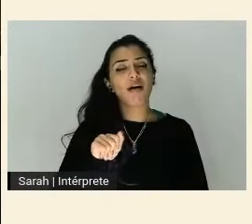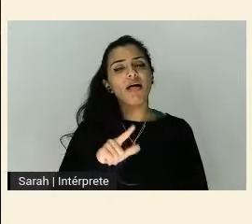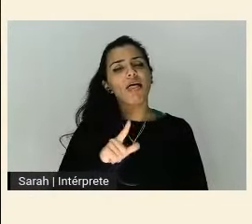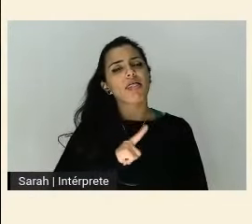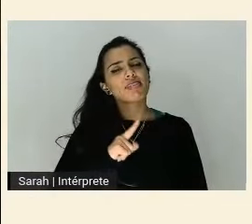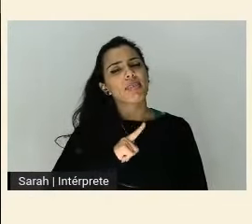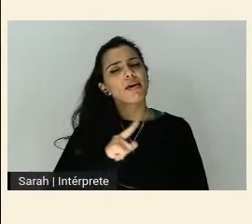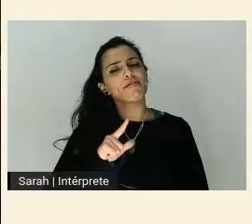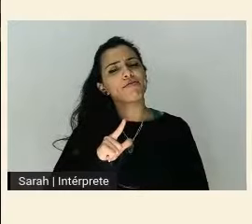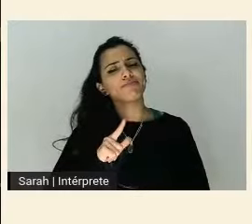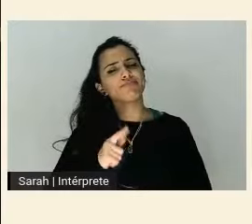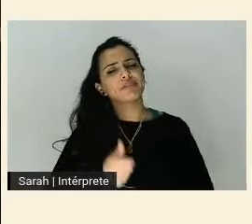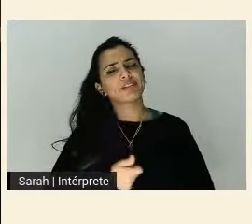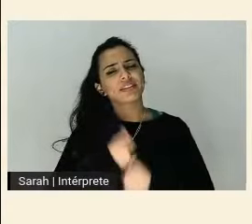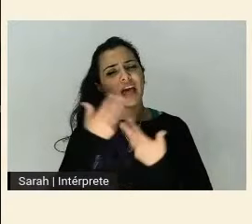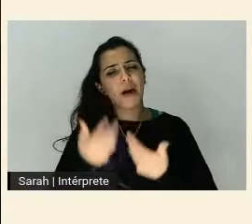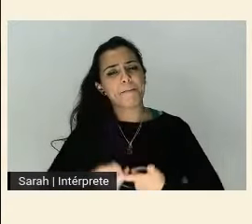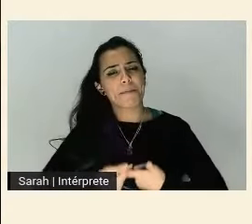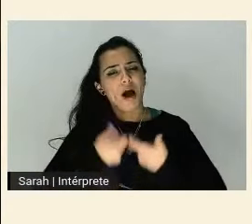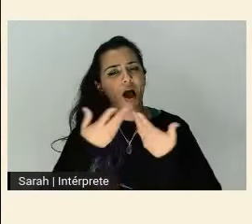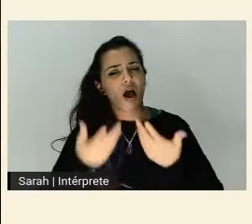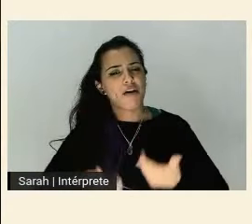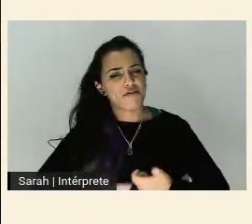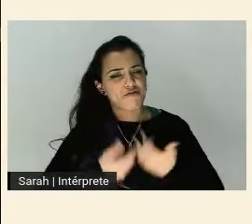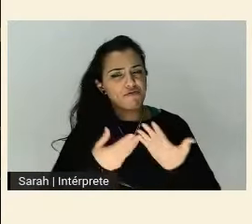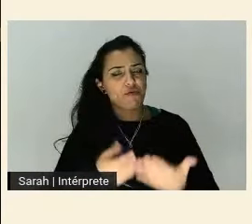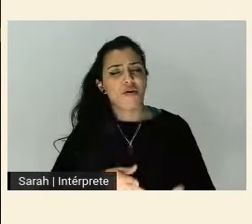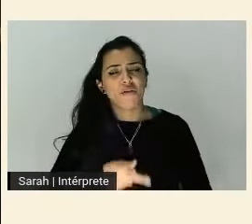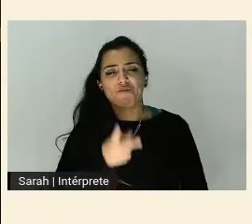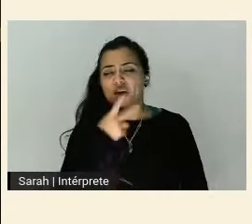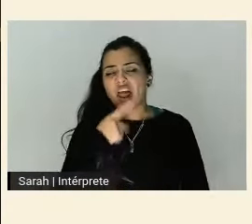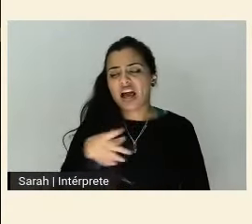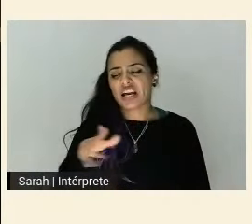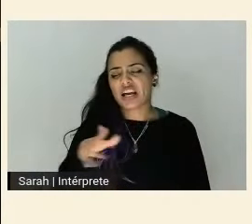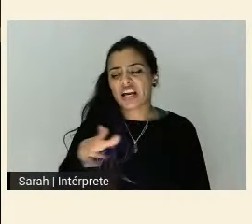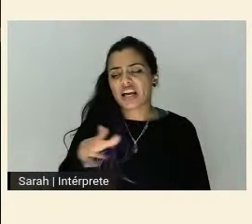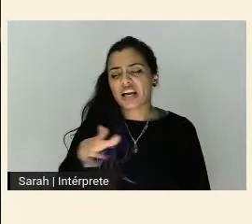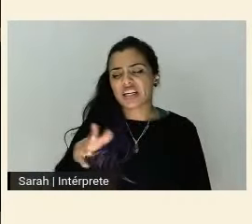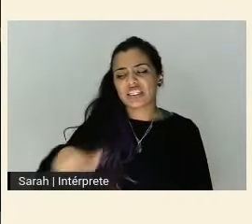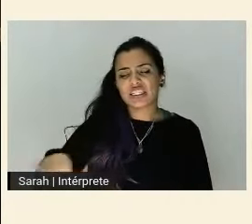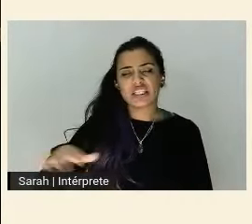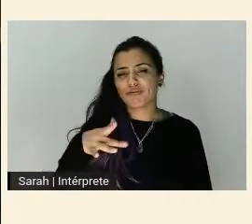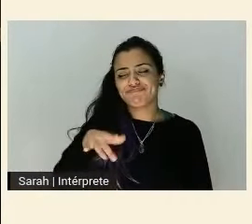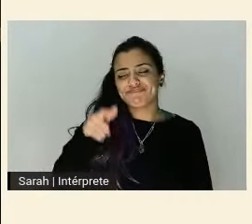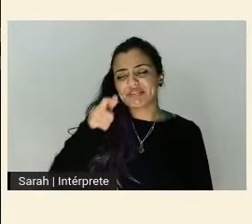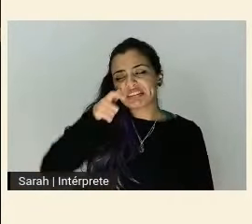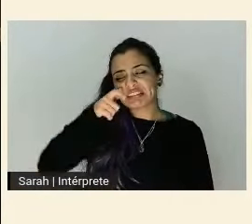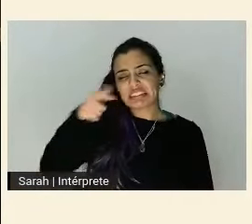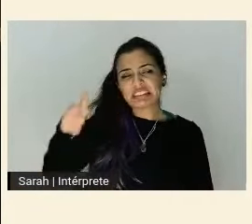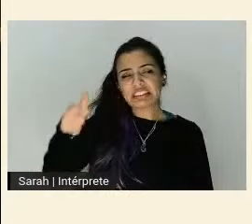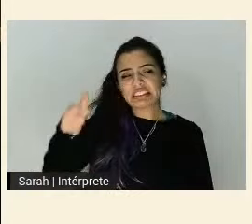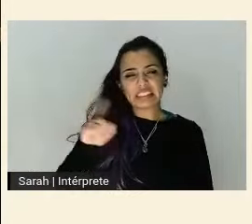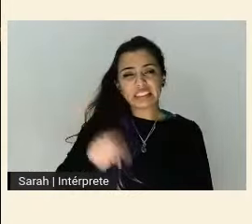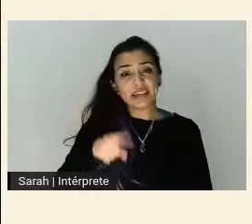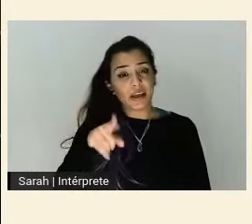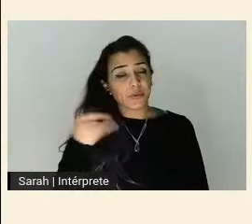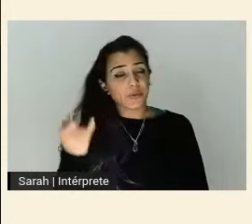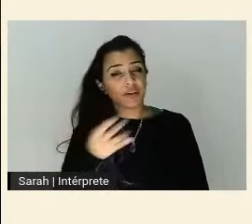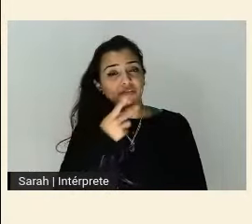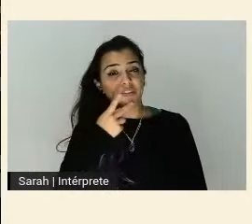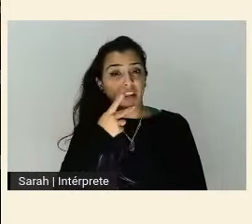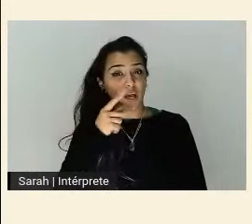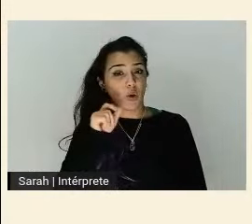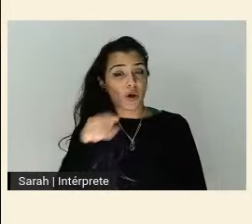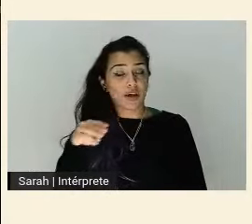contundente desabafo. Essa gente não se interessa. Importante dizer que, depois dessa viagem, Mário de Andrade escreveu